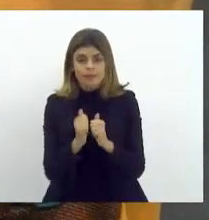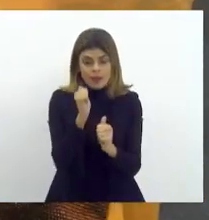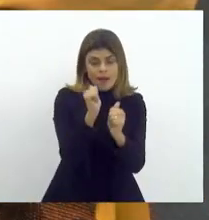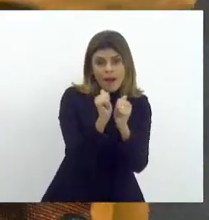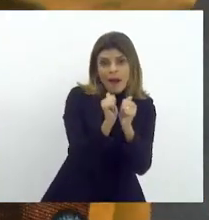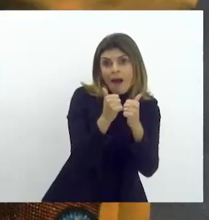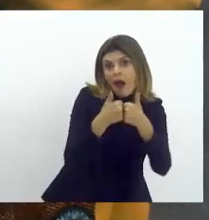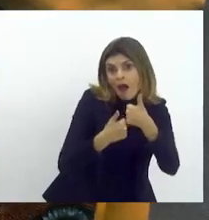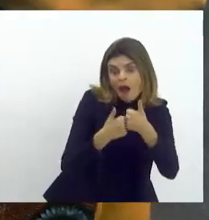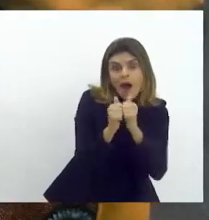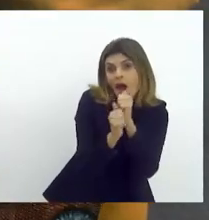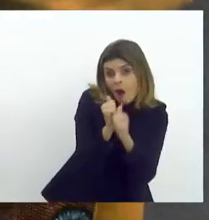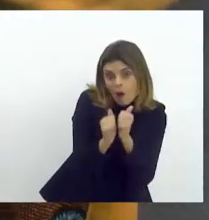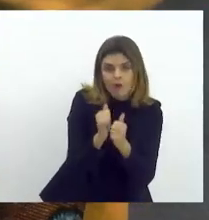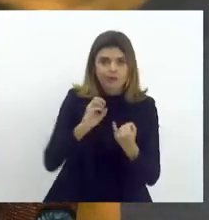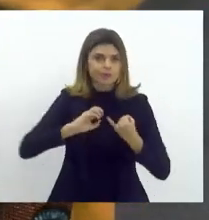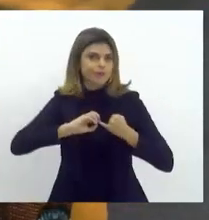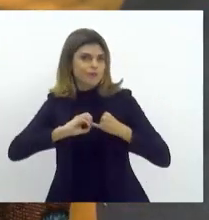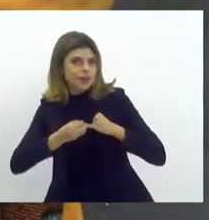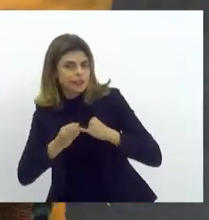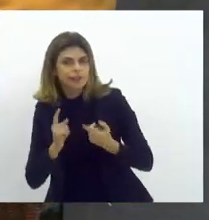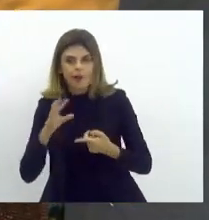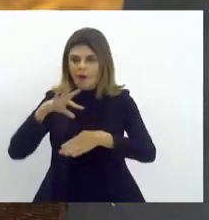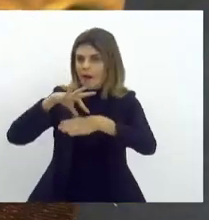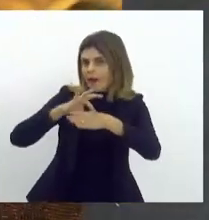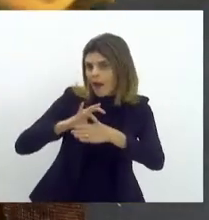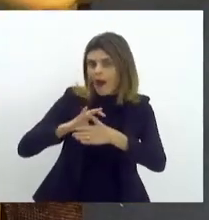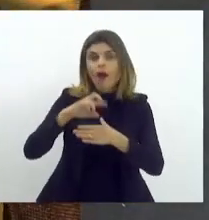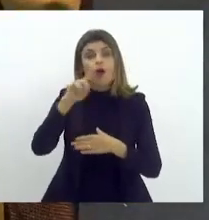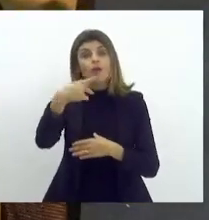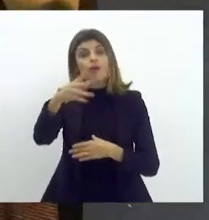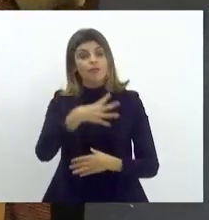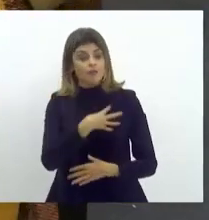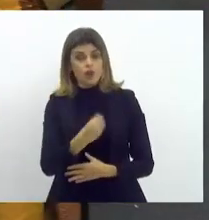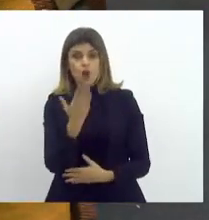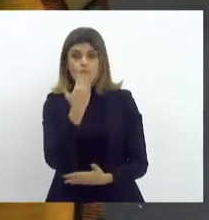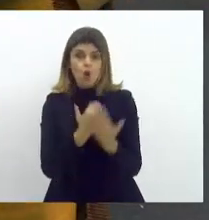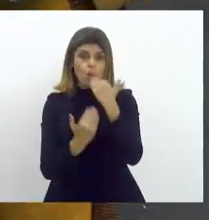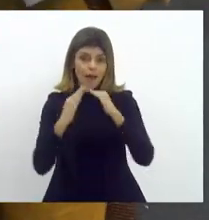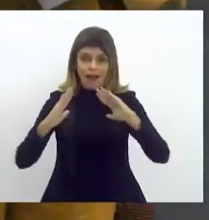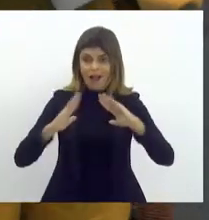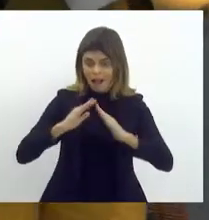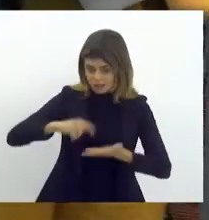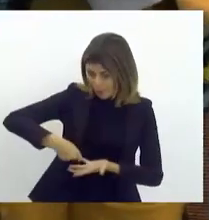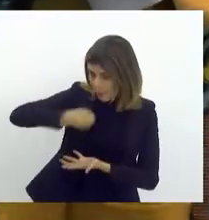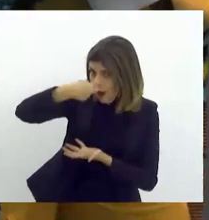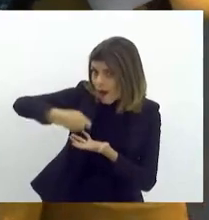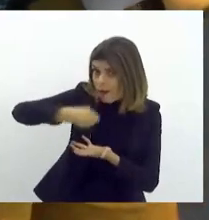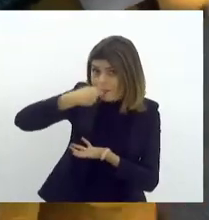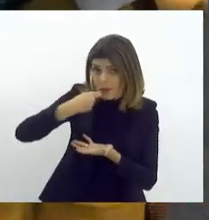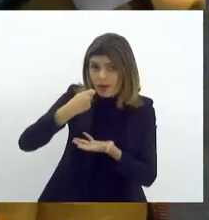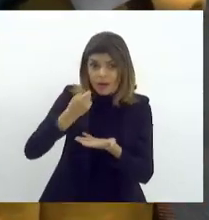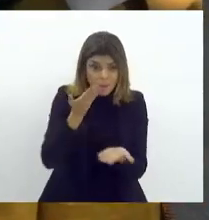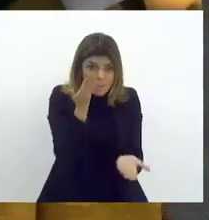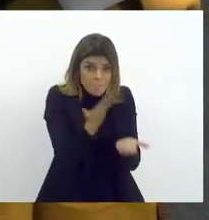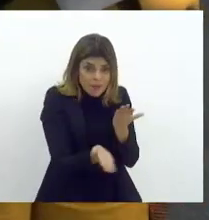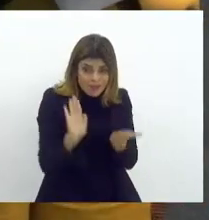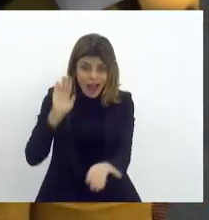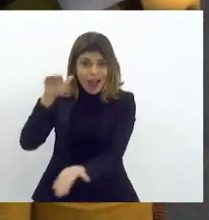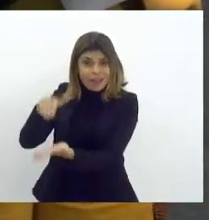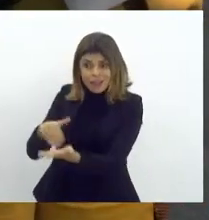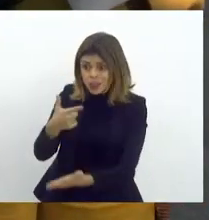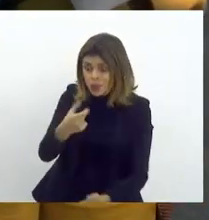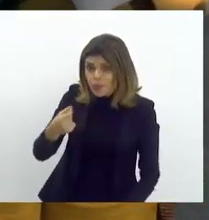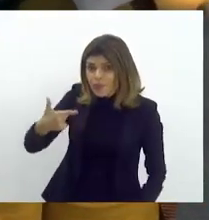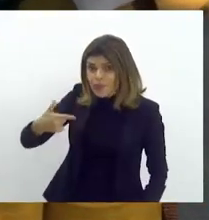não de melhorar ou não aquilo que o seu filho e sua filha vai comer então perder esse benefício até o final de 2023